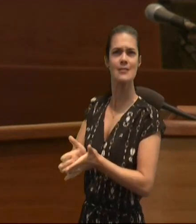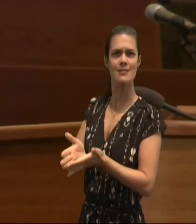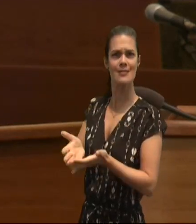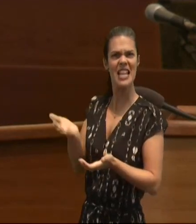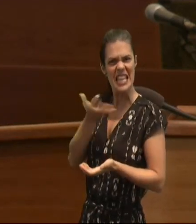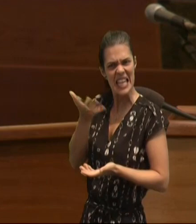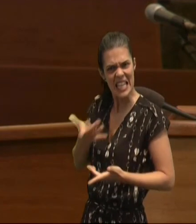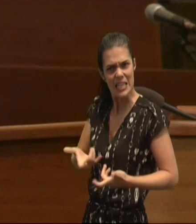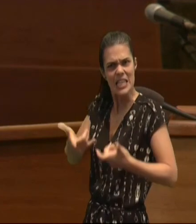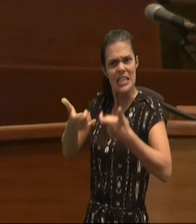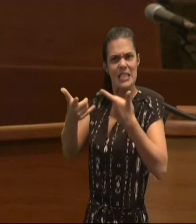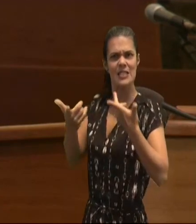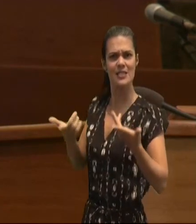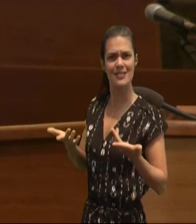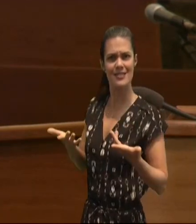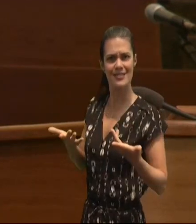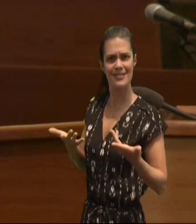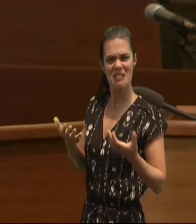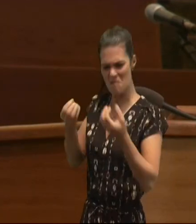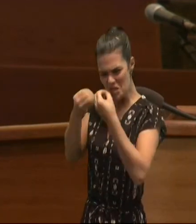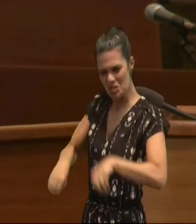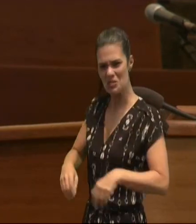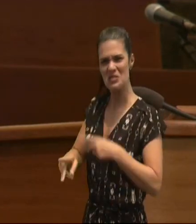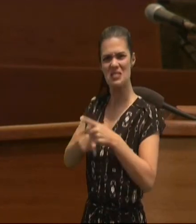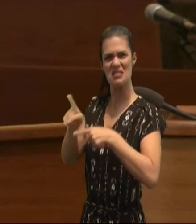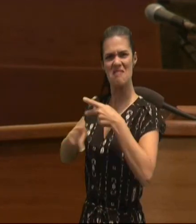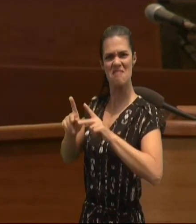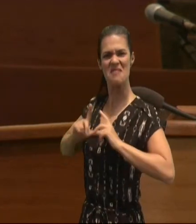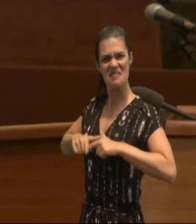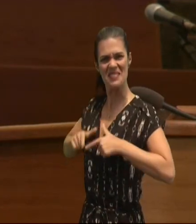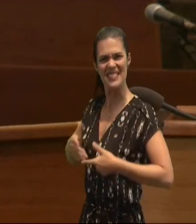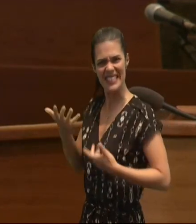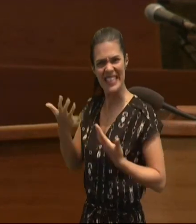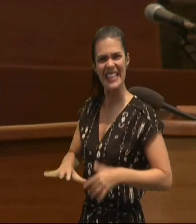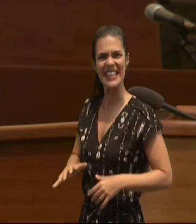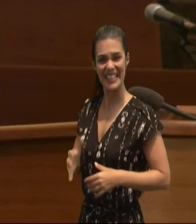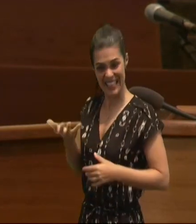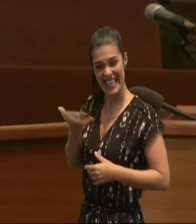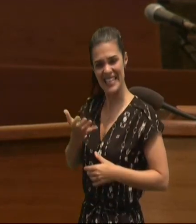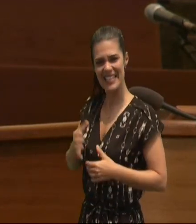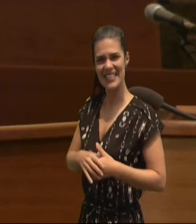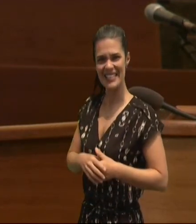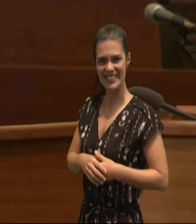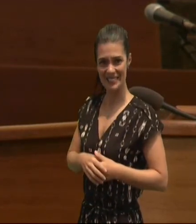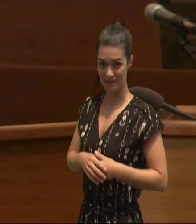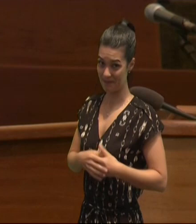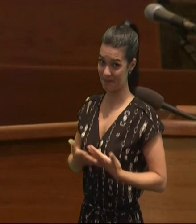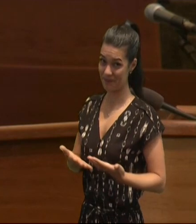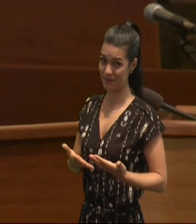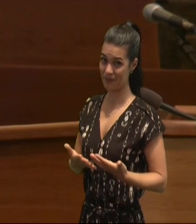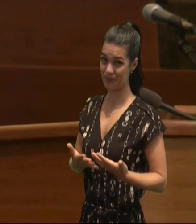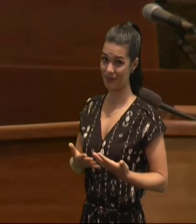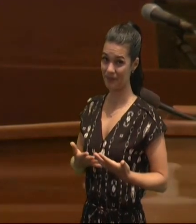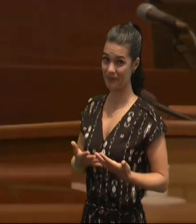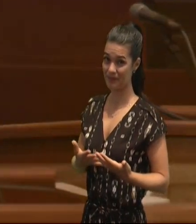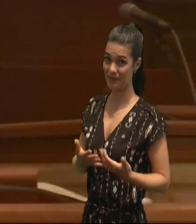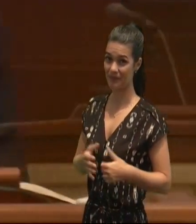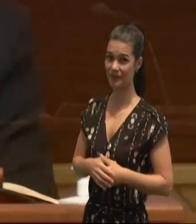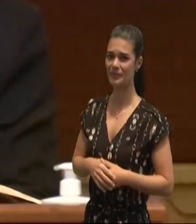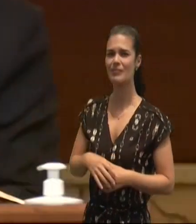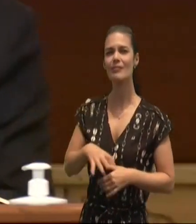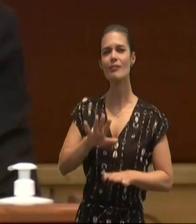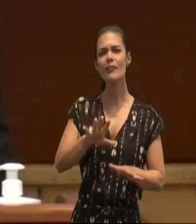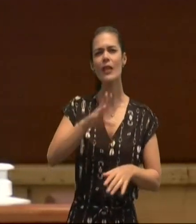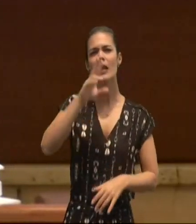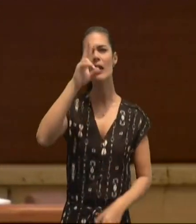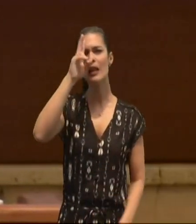invasão e provocar prejuízos e tomar terras e tantas outras coisas mais pelas quais nós sabemos. Isto nos lembra, irmãos, a